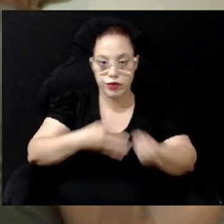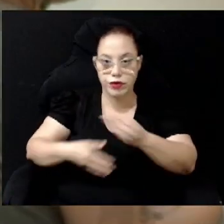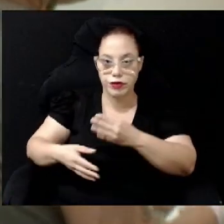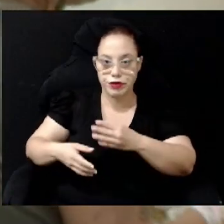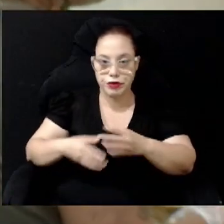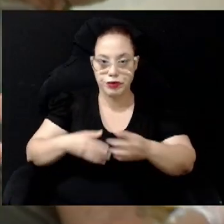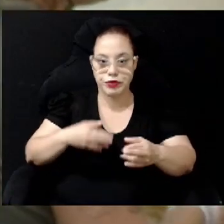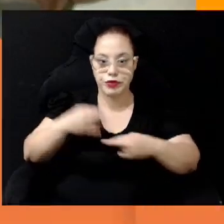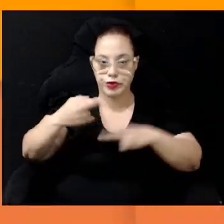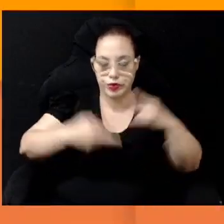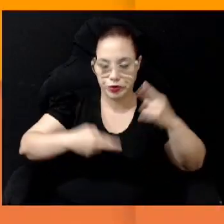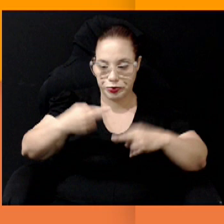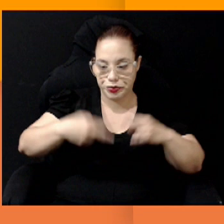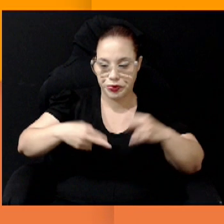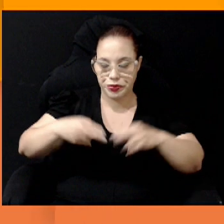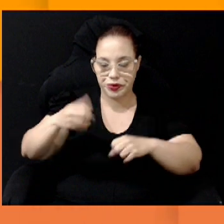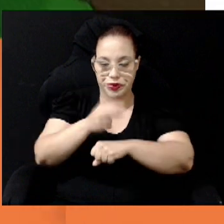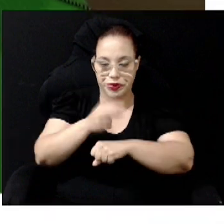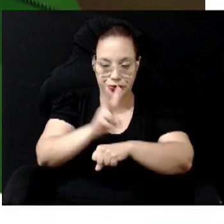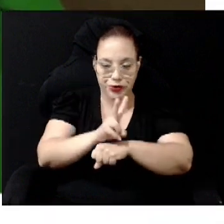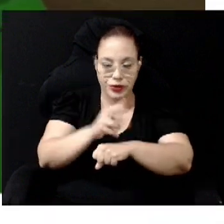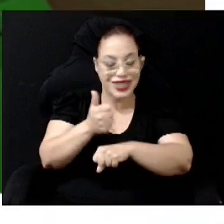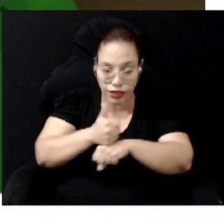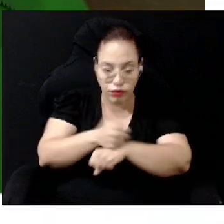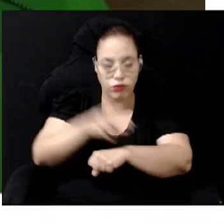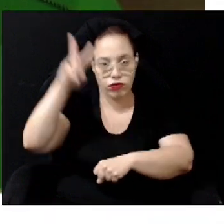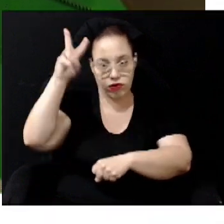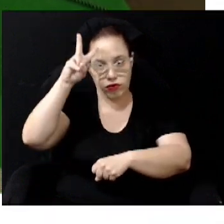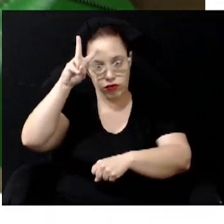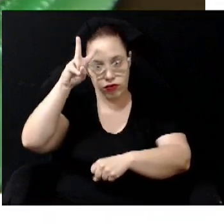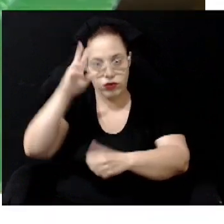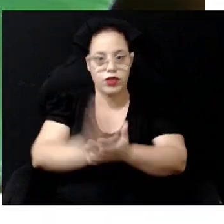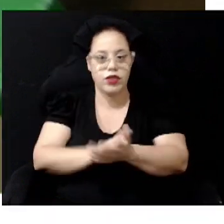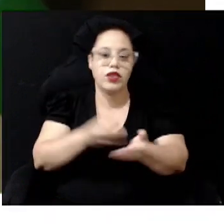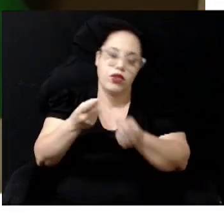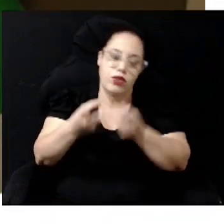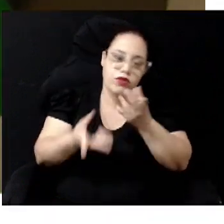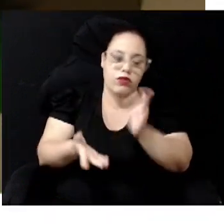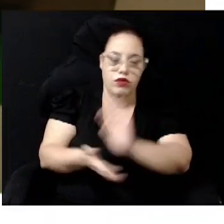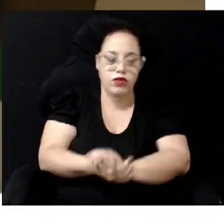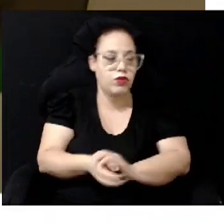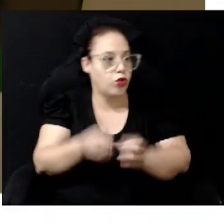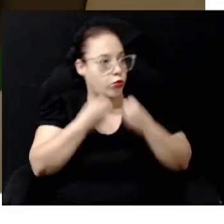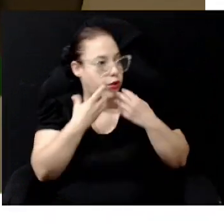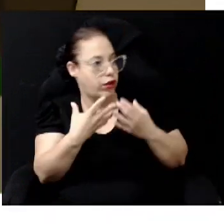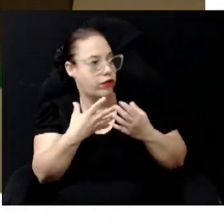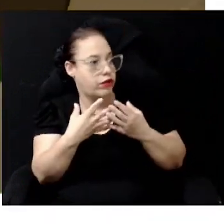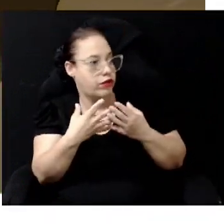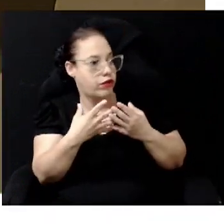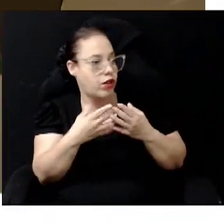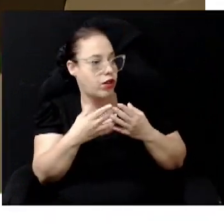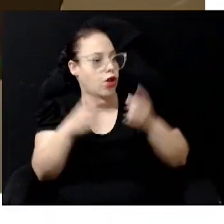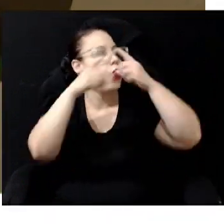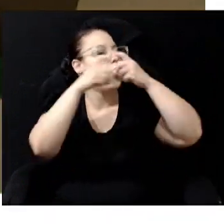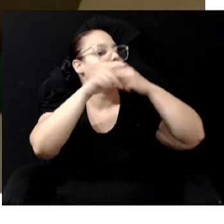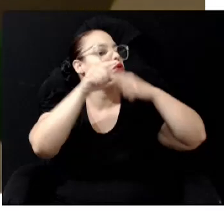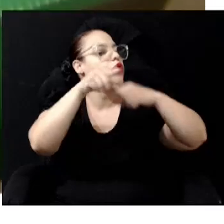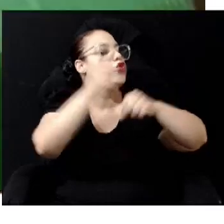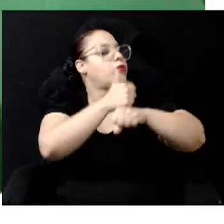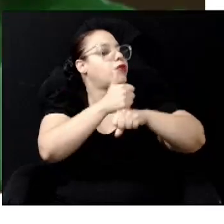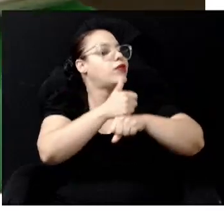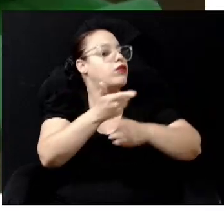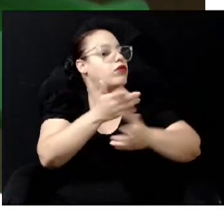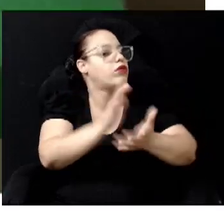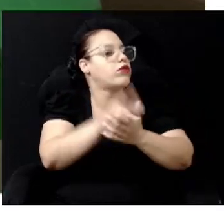o historiador, mas basicamente são essas as funções do historiador. Muito bem. Um desafio da sua profissão, historiador?